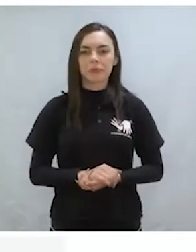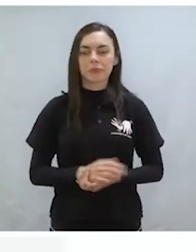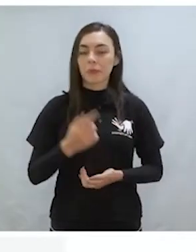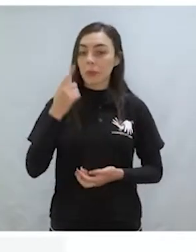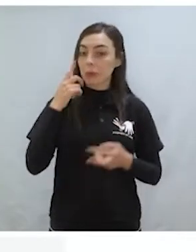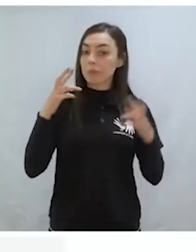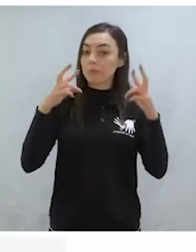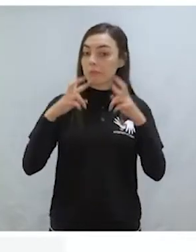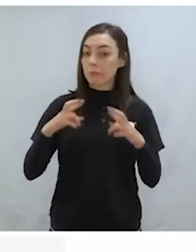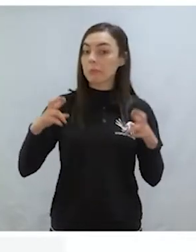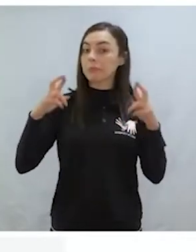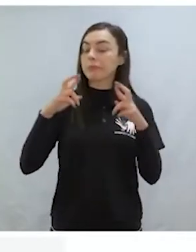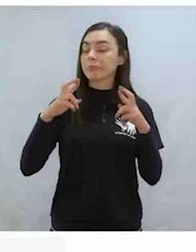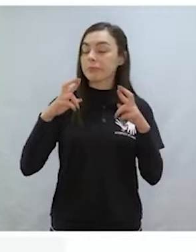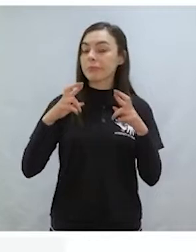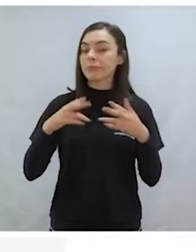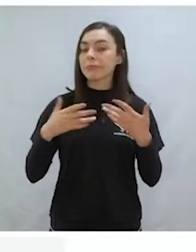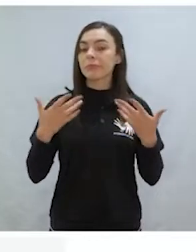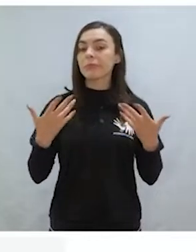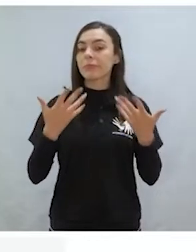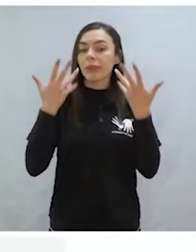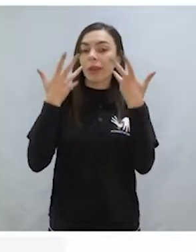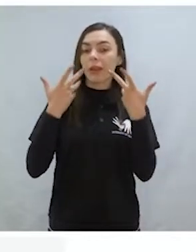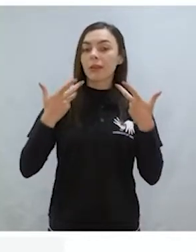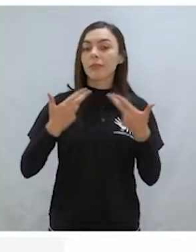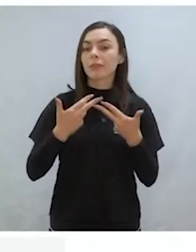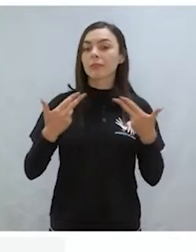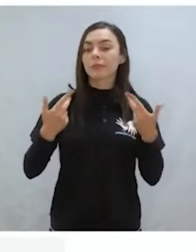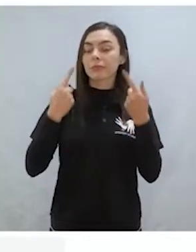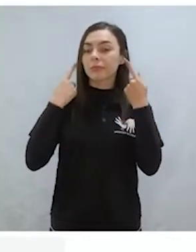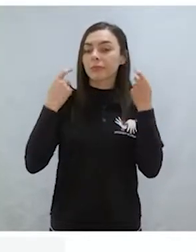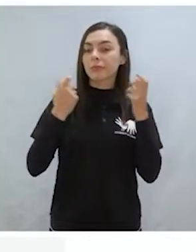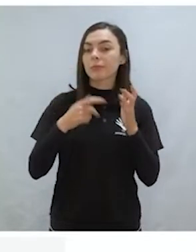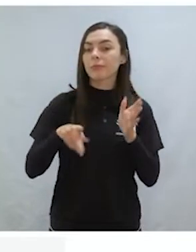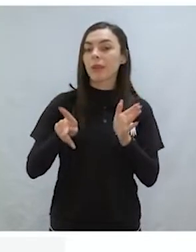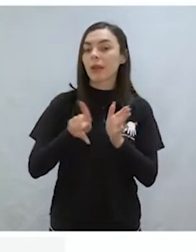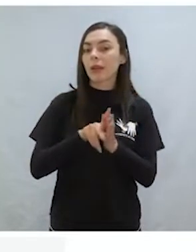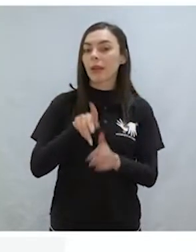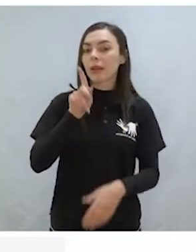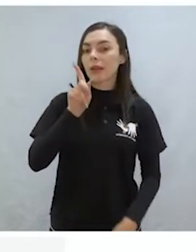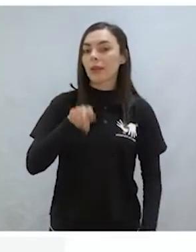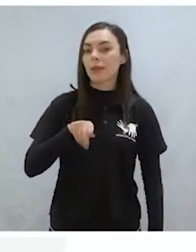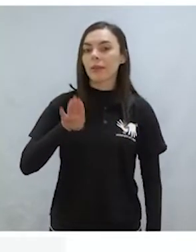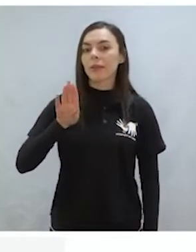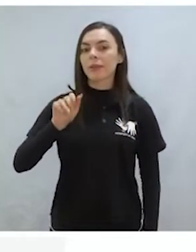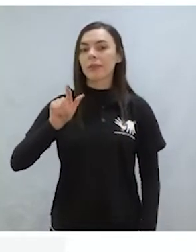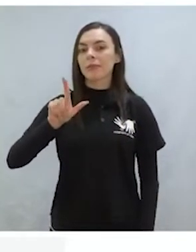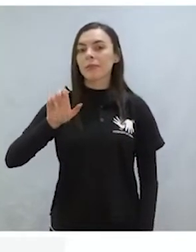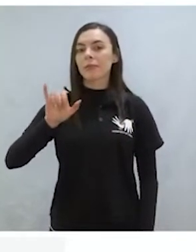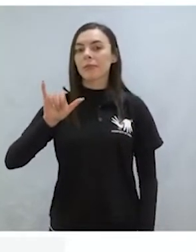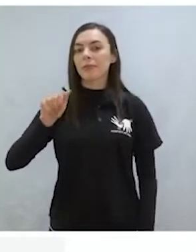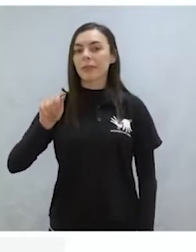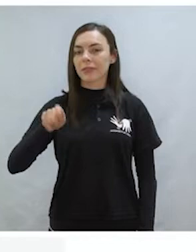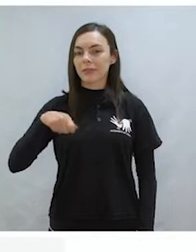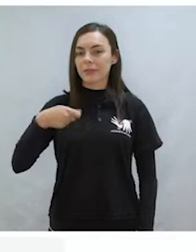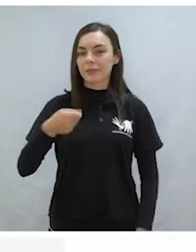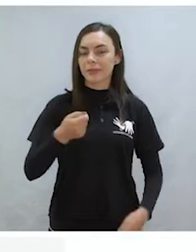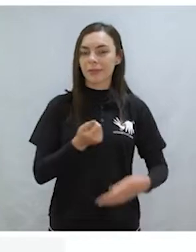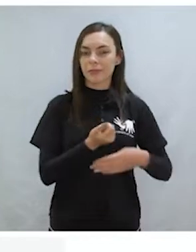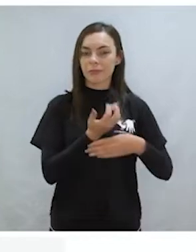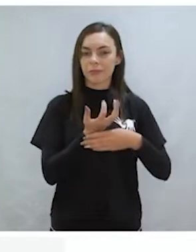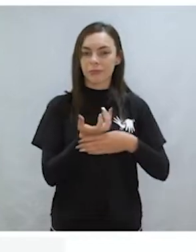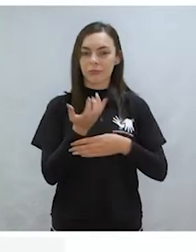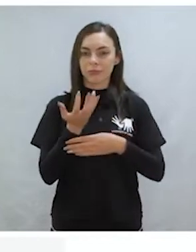ver? Observe lá. Qual animal que emite esse som? É a